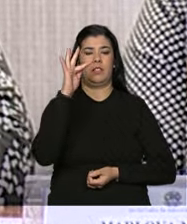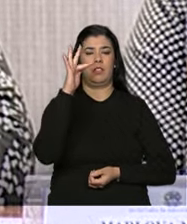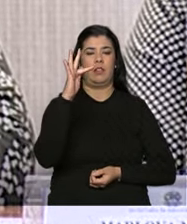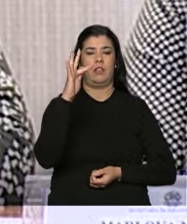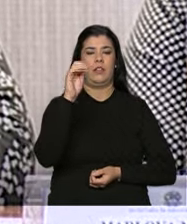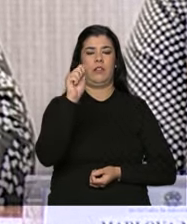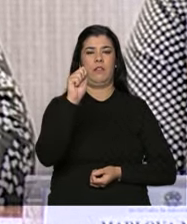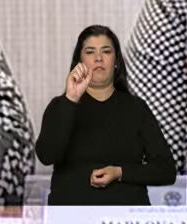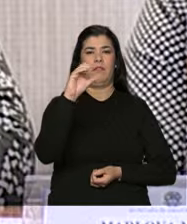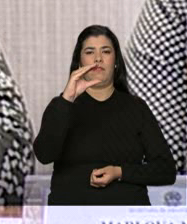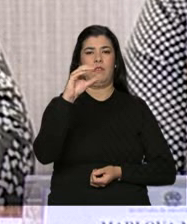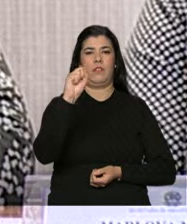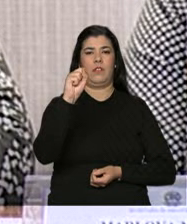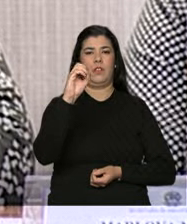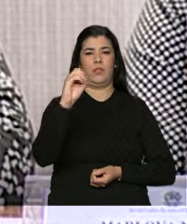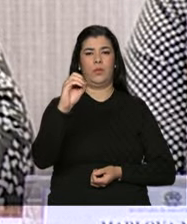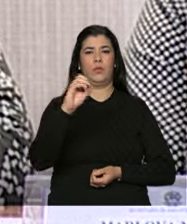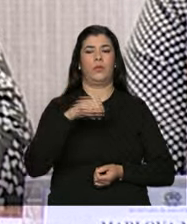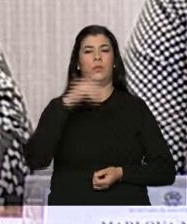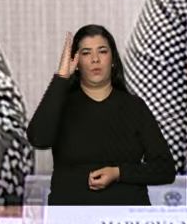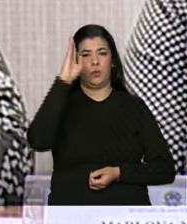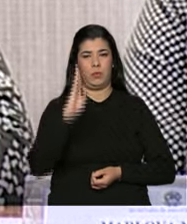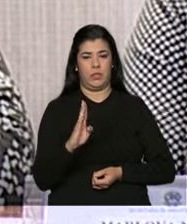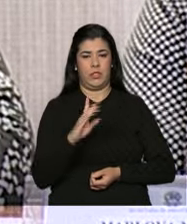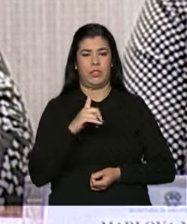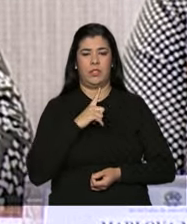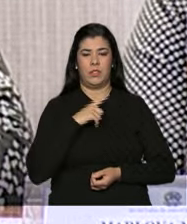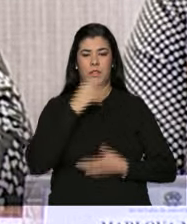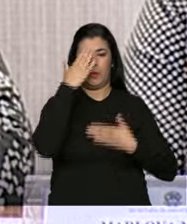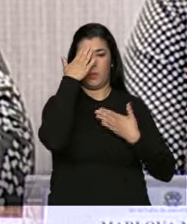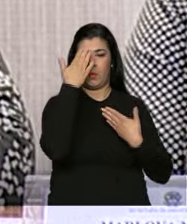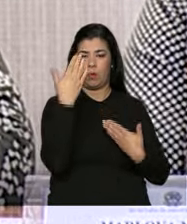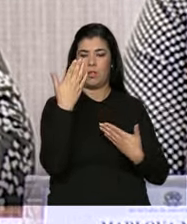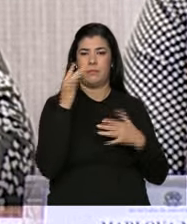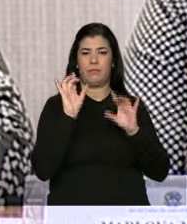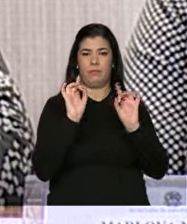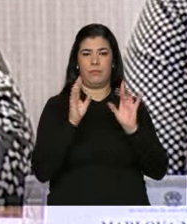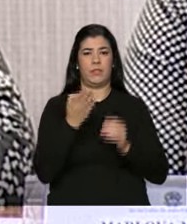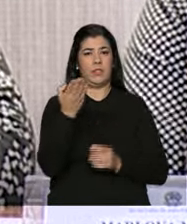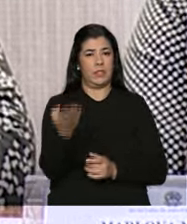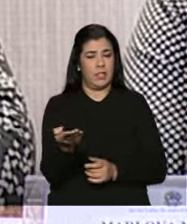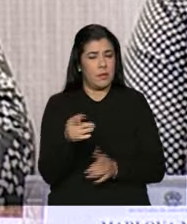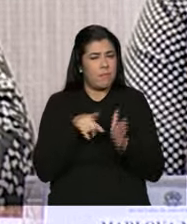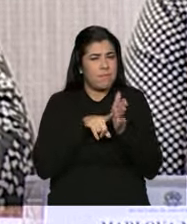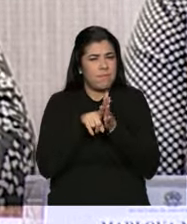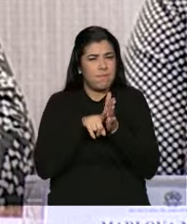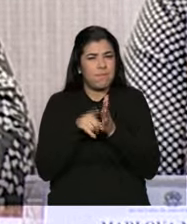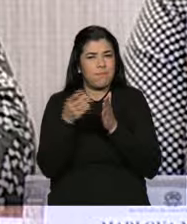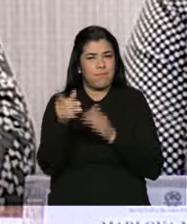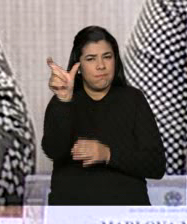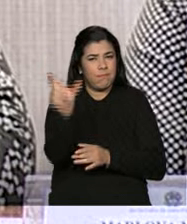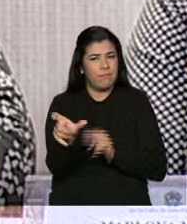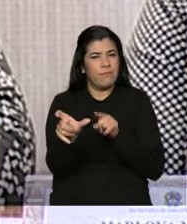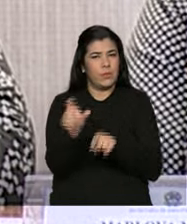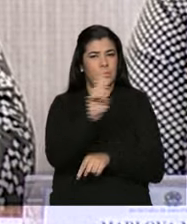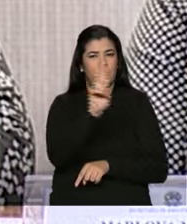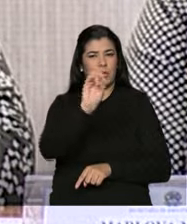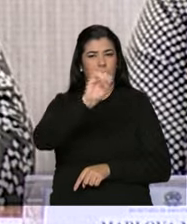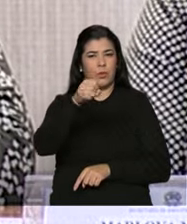nosso agradecimento ao nosso grande mestre pesquisador Júlio Jacob, que desde